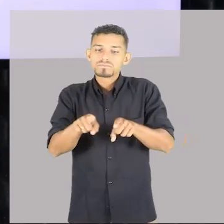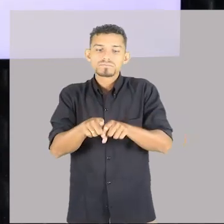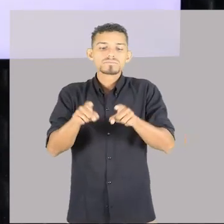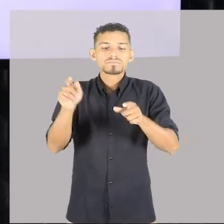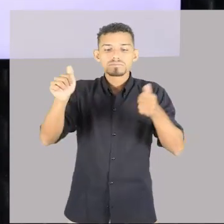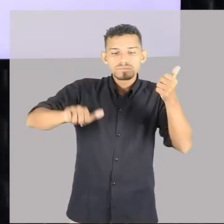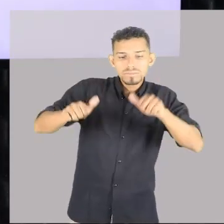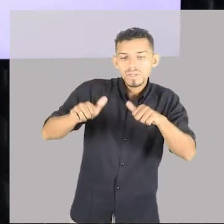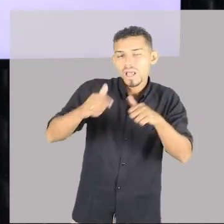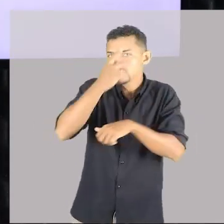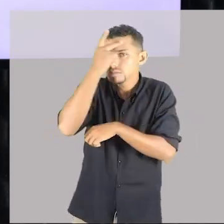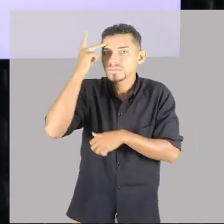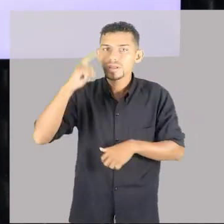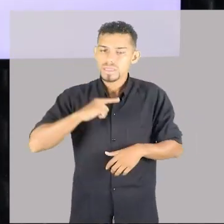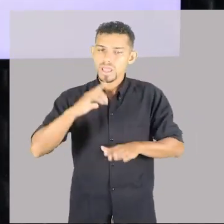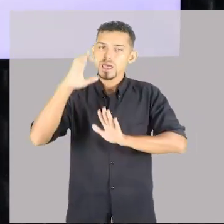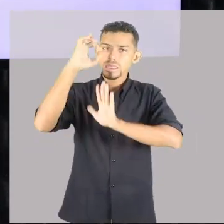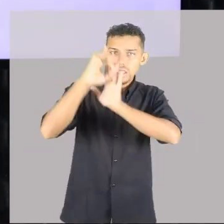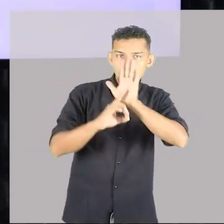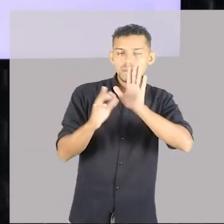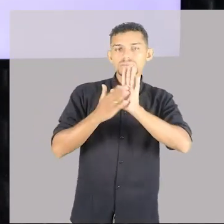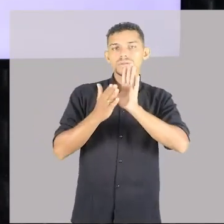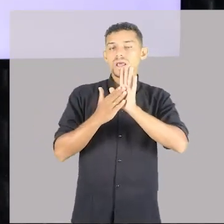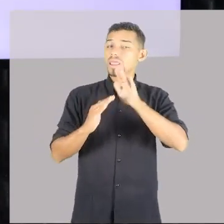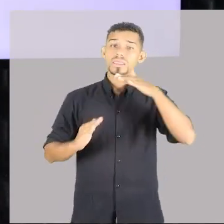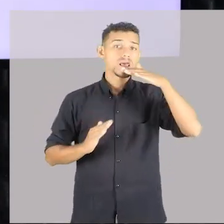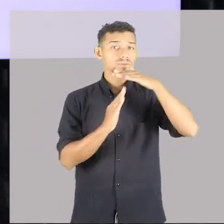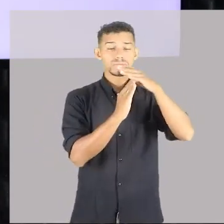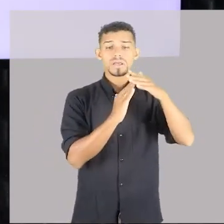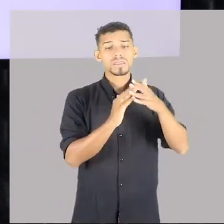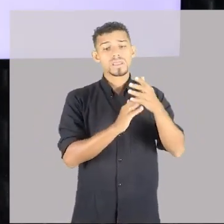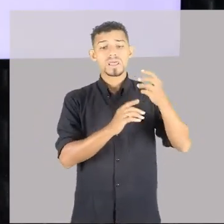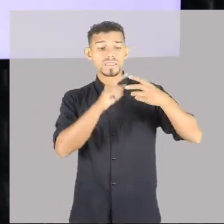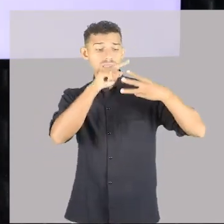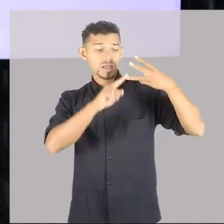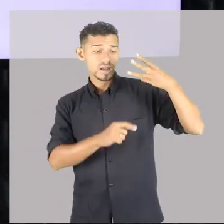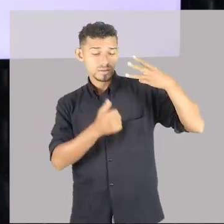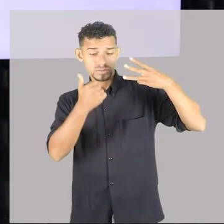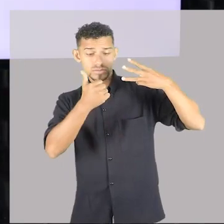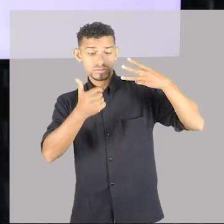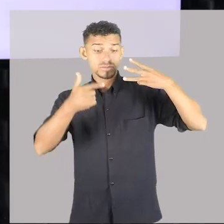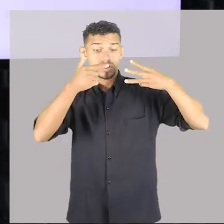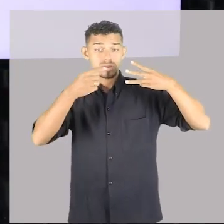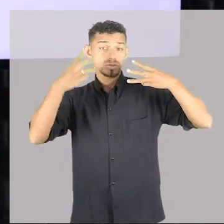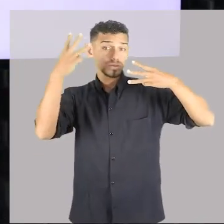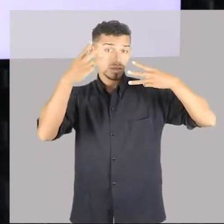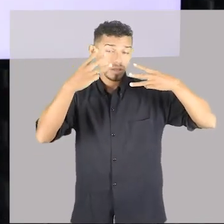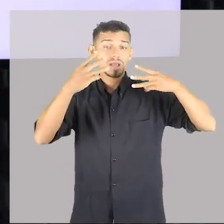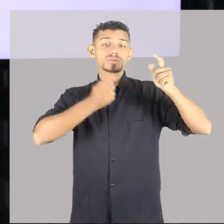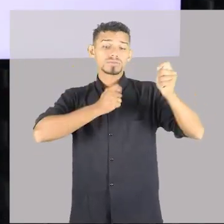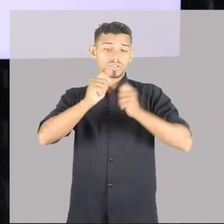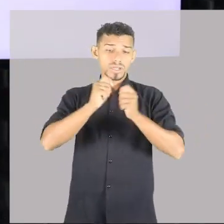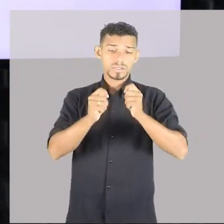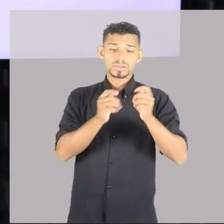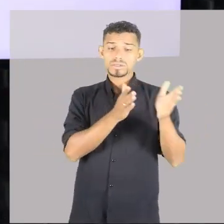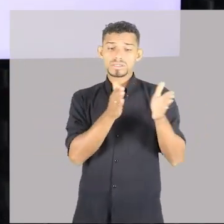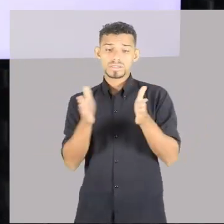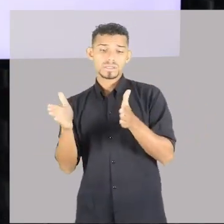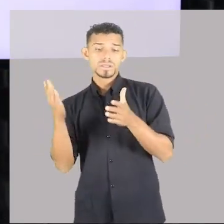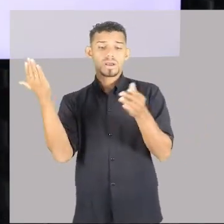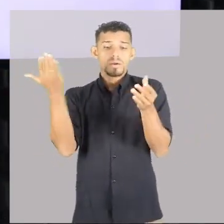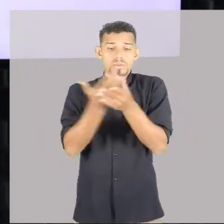específica. As pessoas têm direito a recorrer até, no máximo, 3 instâncias administrativas, no caso